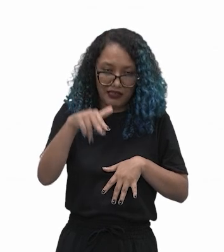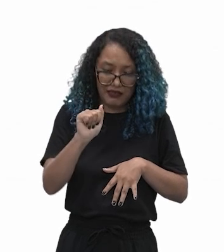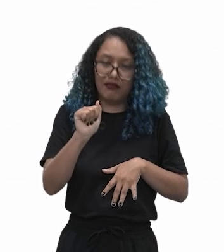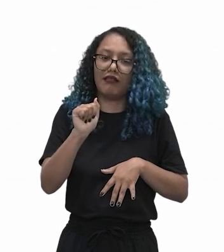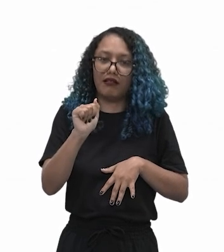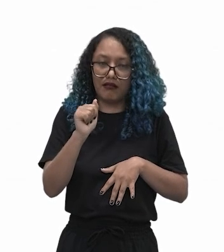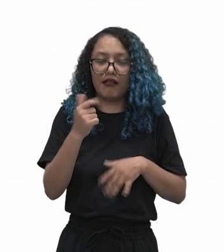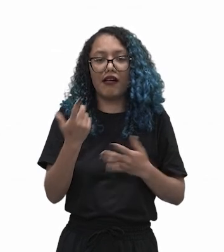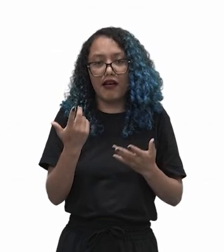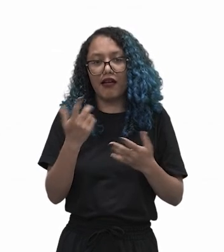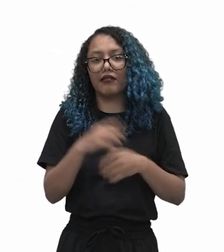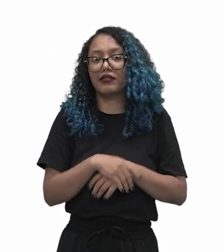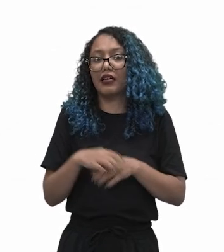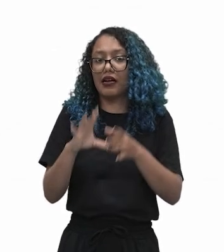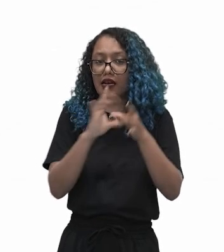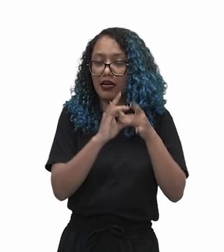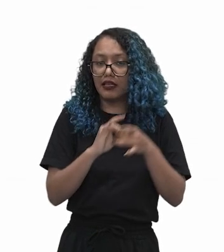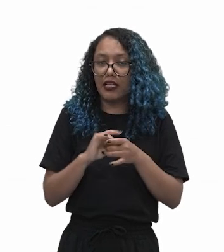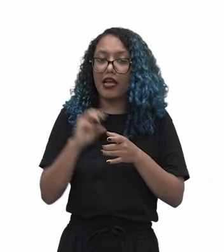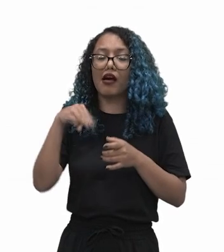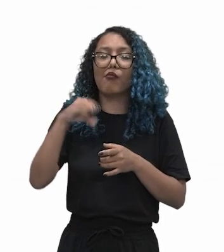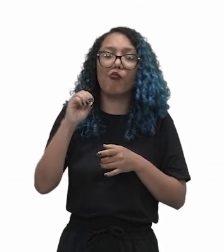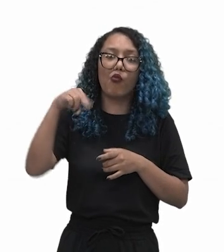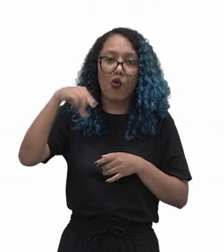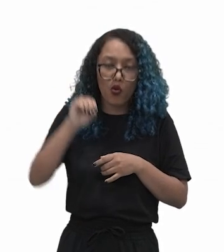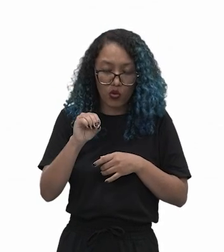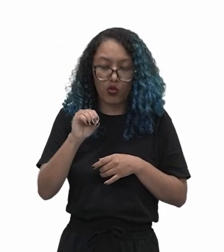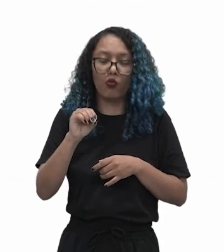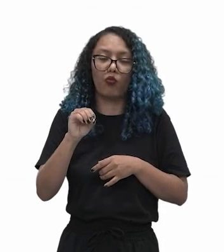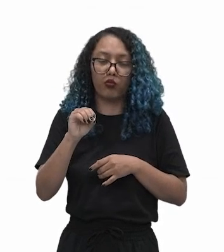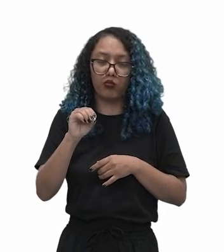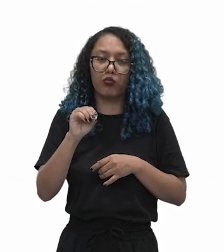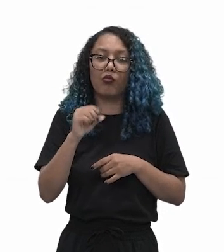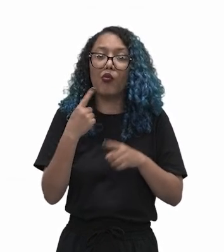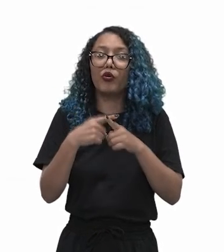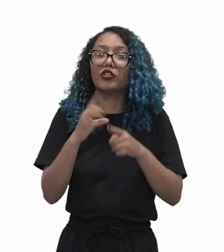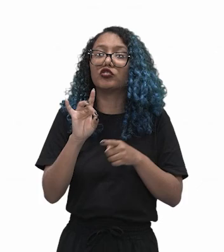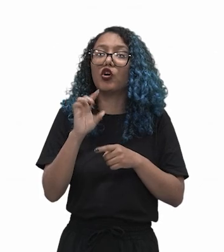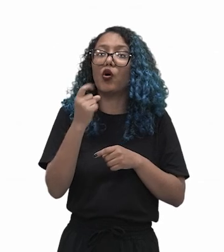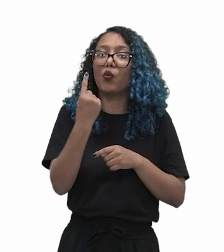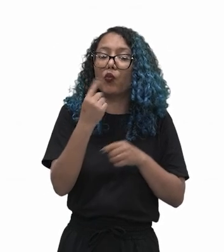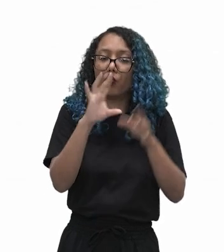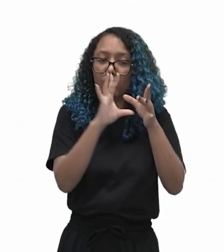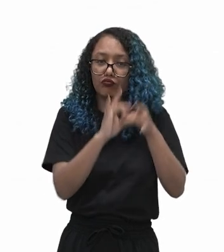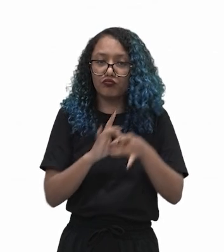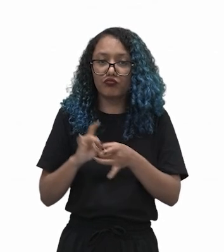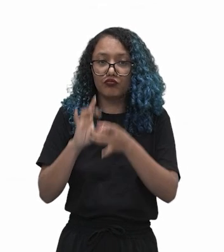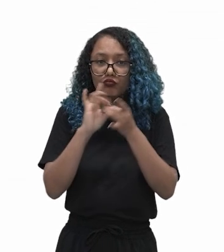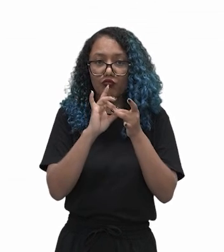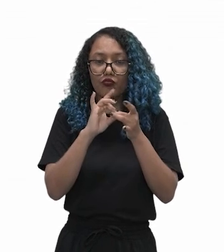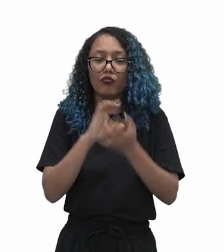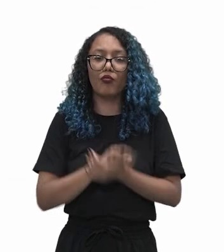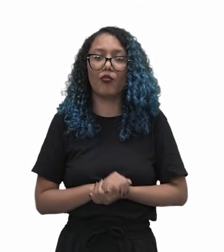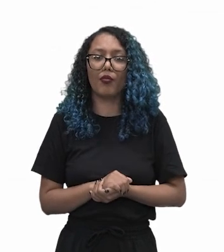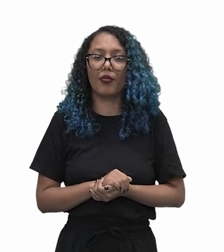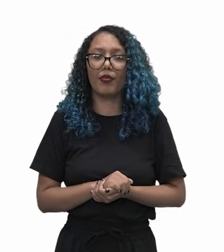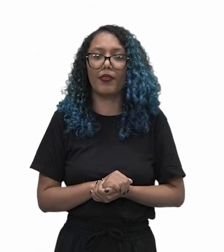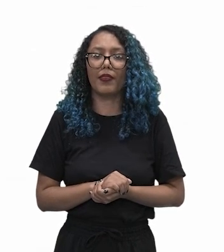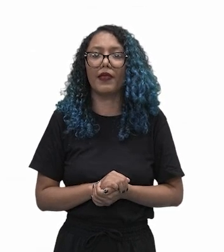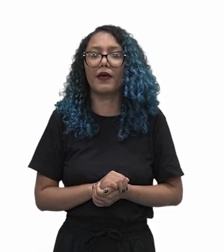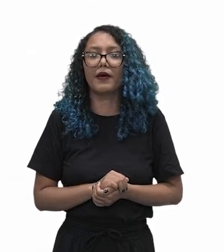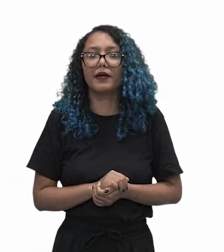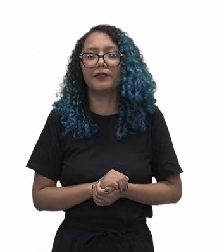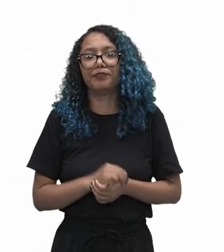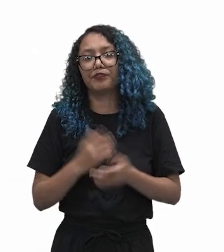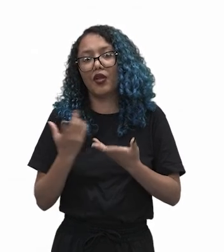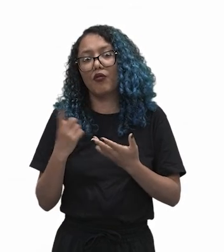mononuclear. Então, observem aqui mais alguns exemplos de cadeia polinuclear com núcleos isolados.